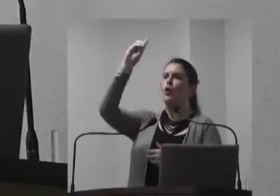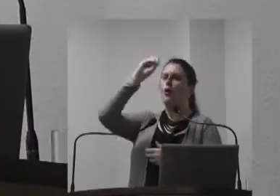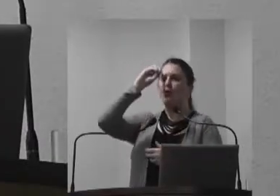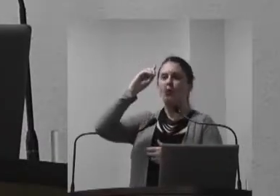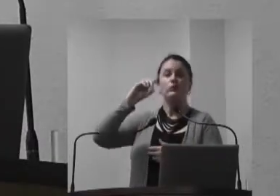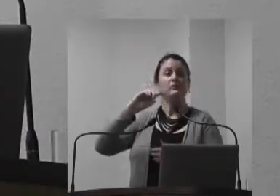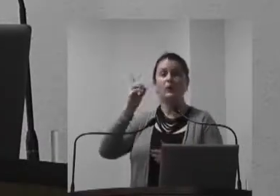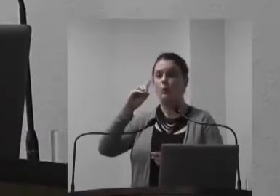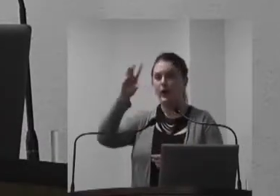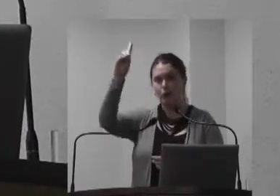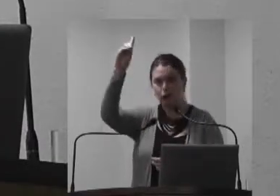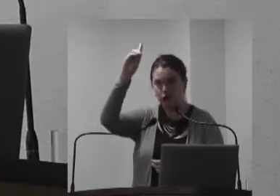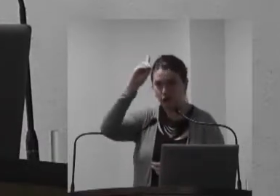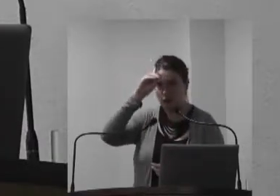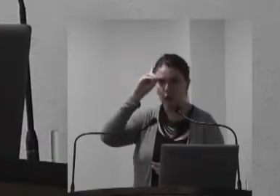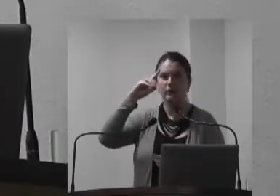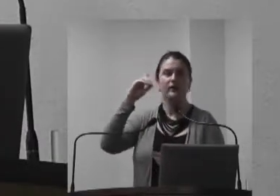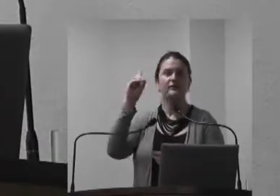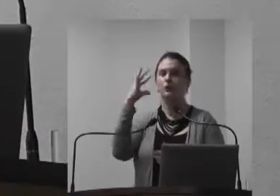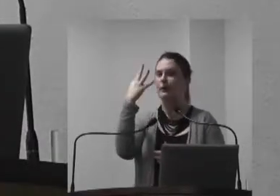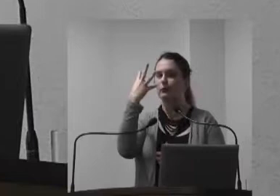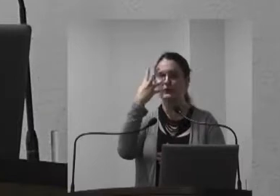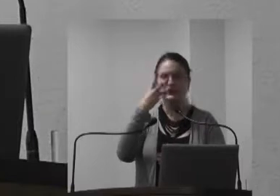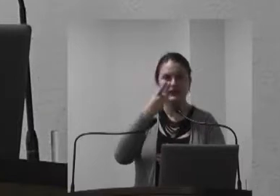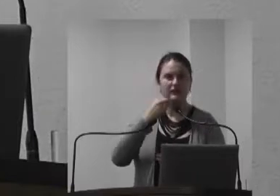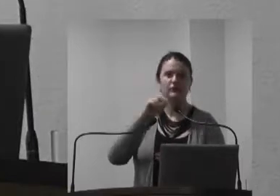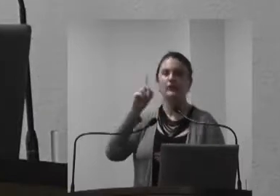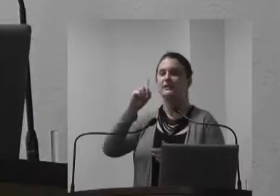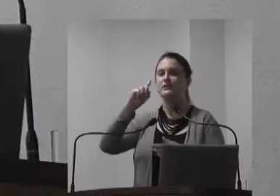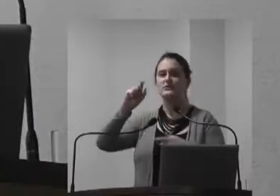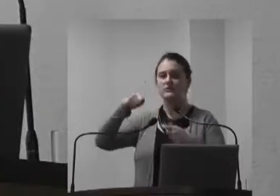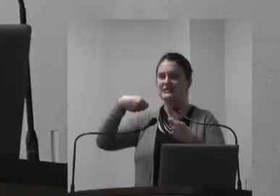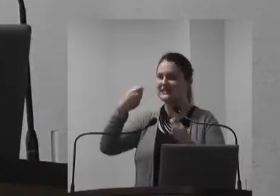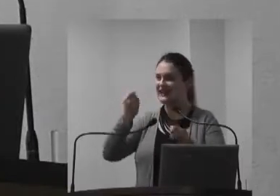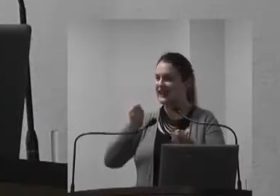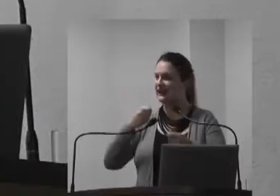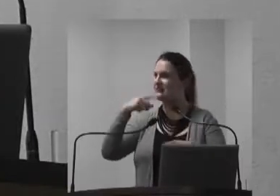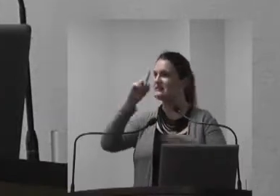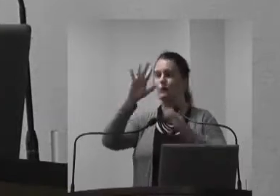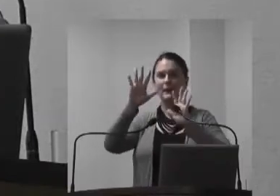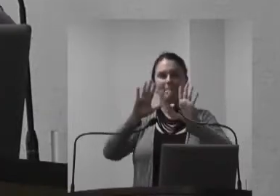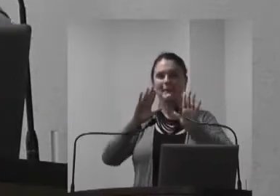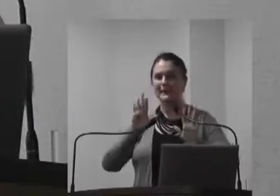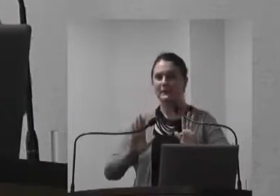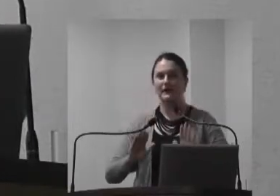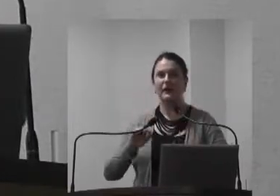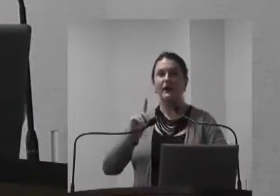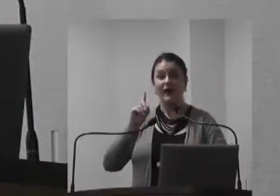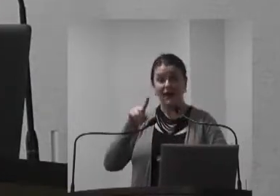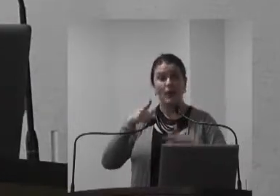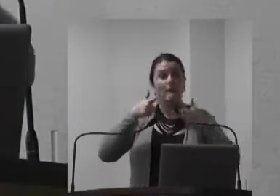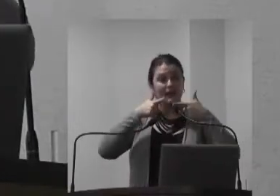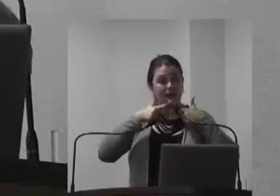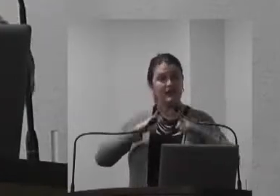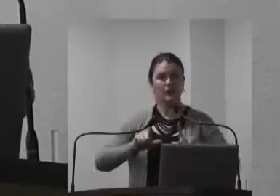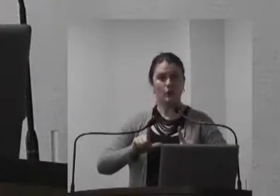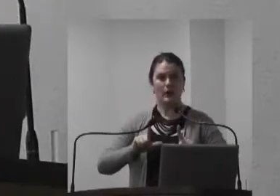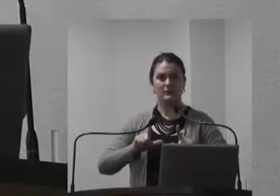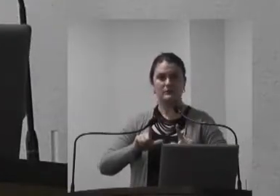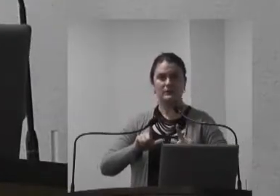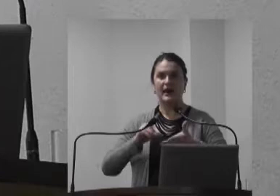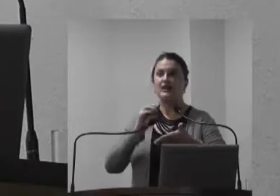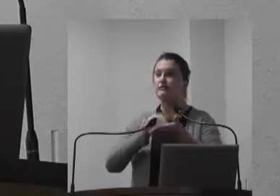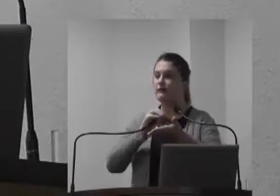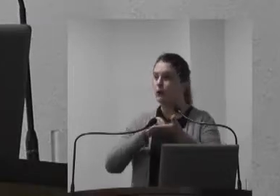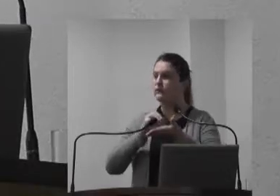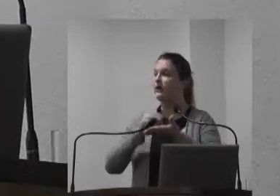um dom. Não é um dom, não é bonito, não são sinais, não é mímica, é uma